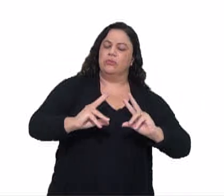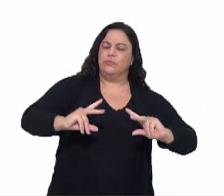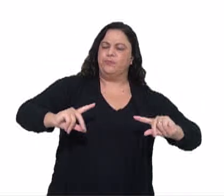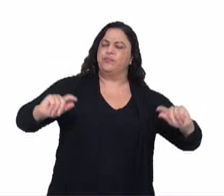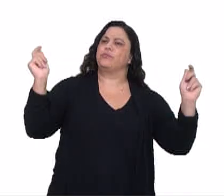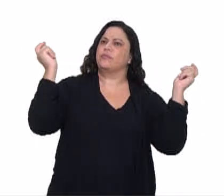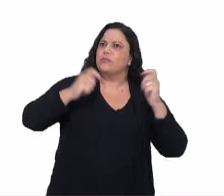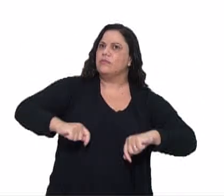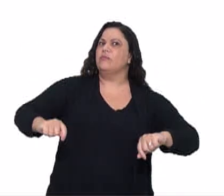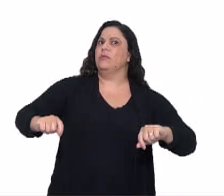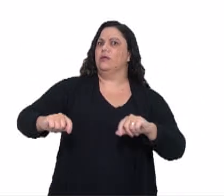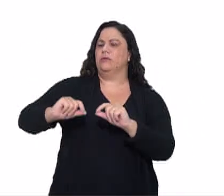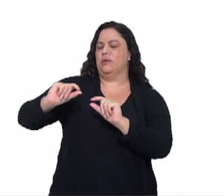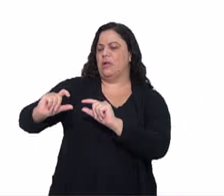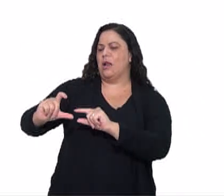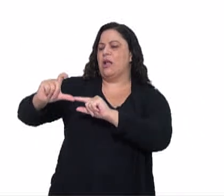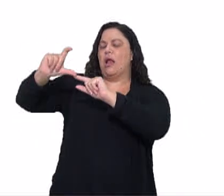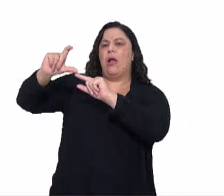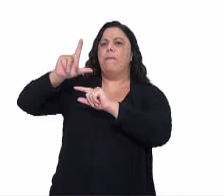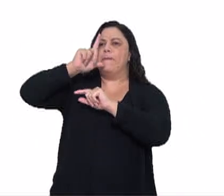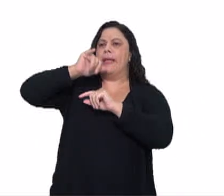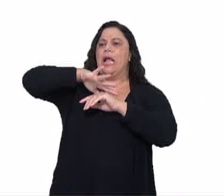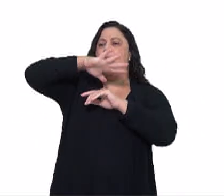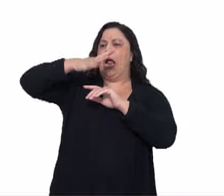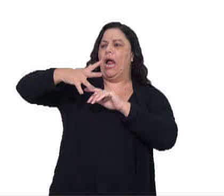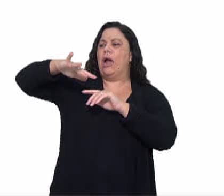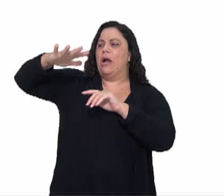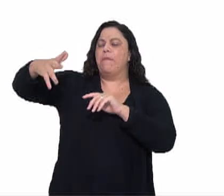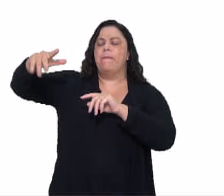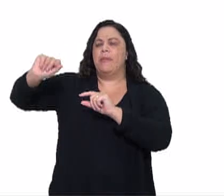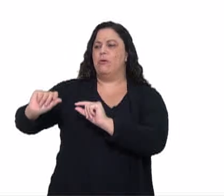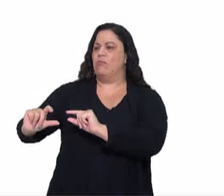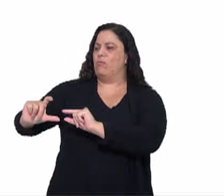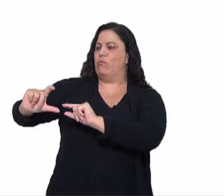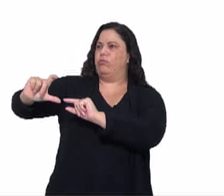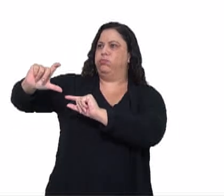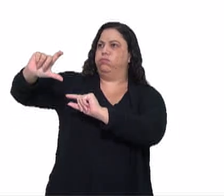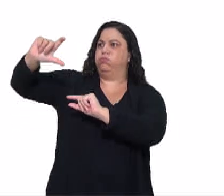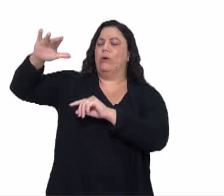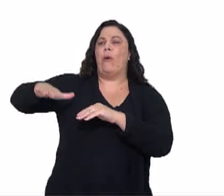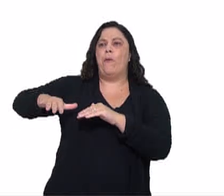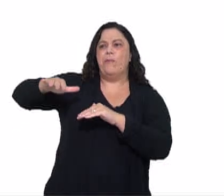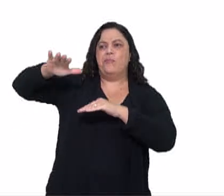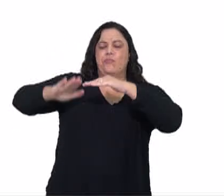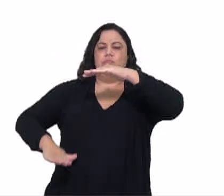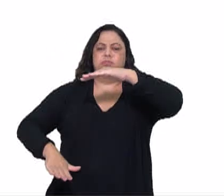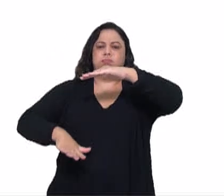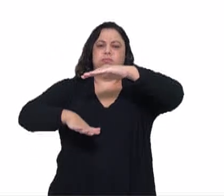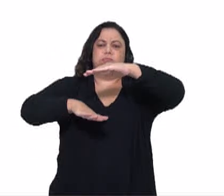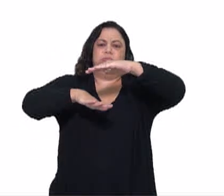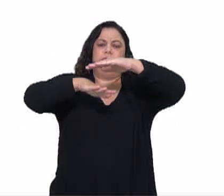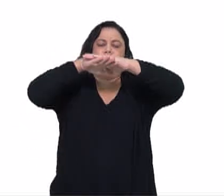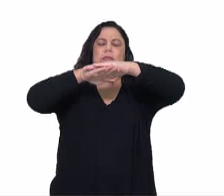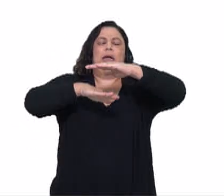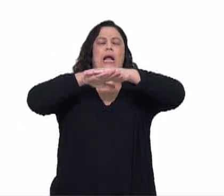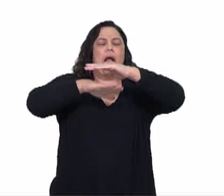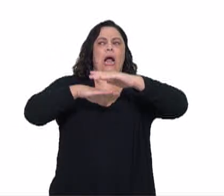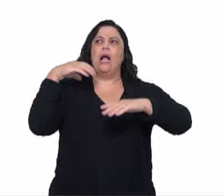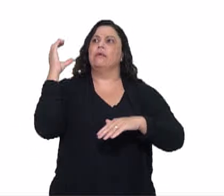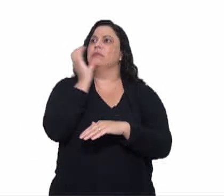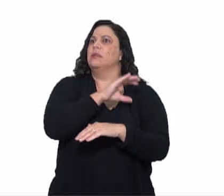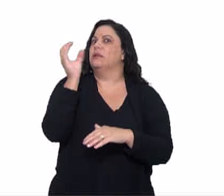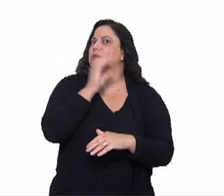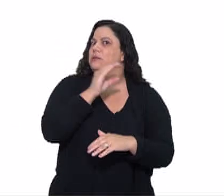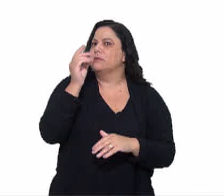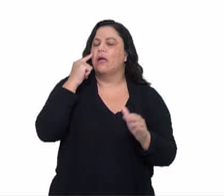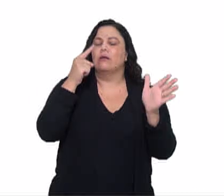meio metro a 3,6 metros aos atuais níveis do mar. Esse ritmo é mais rápido do que os